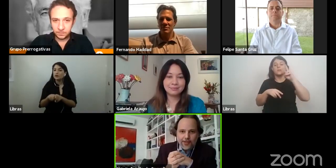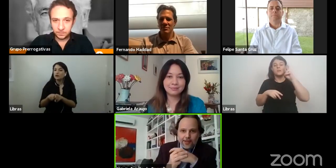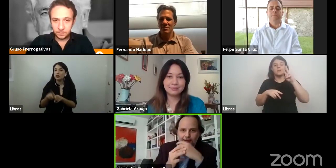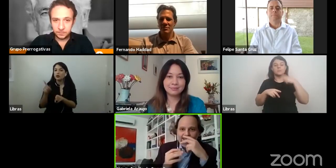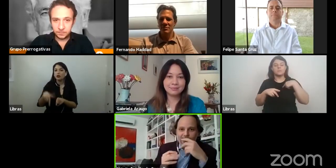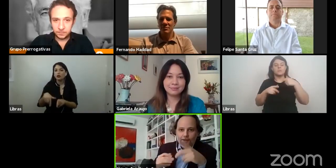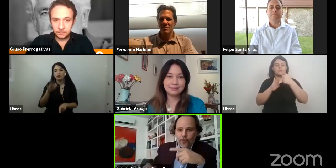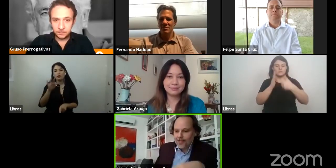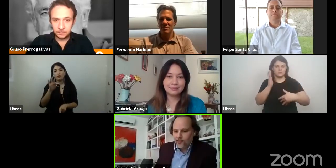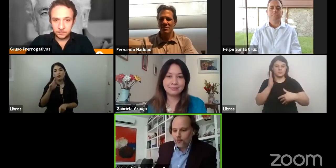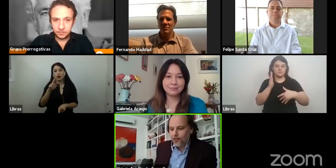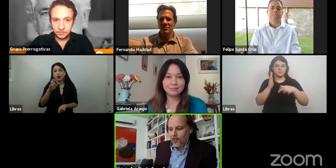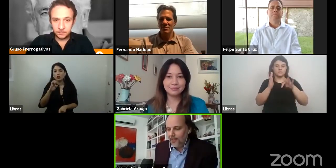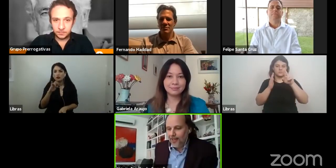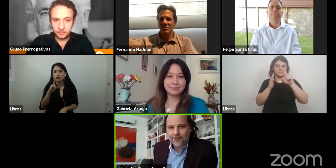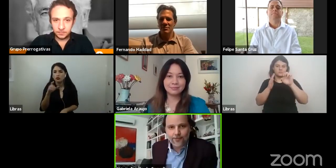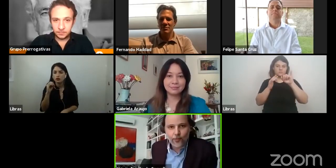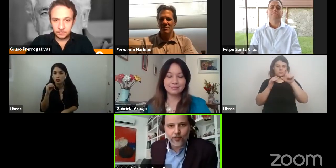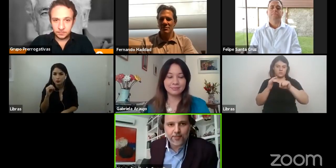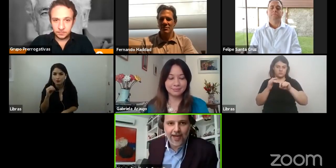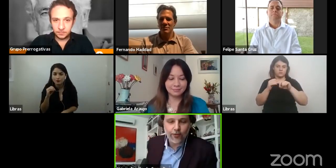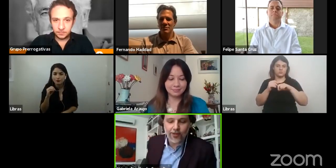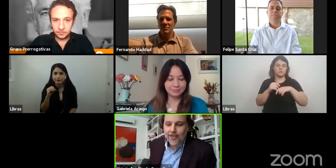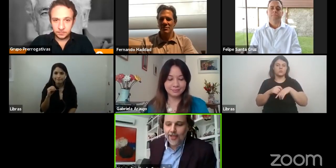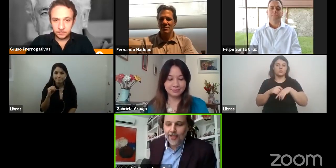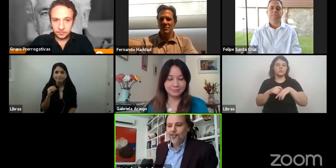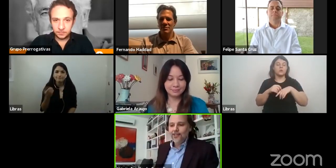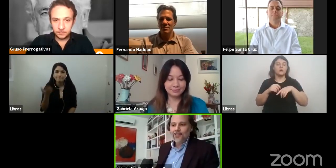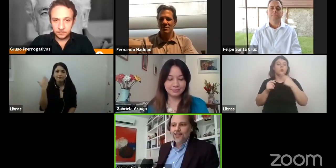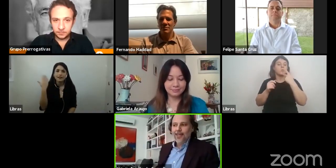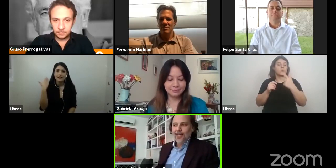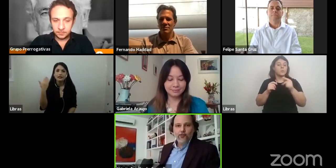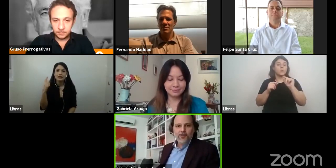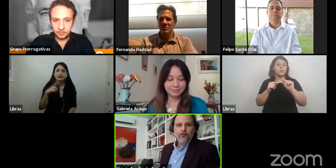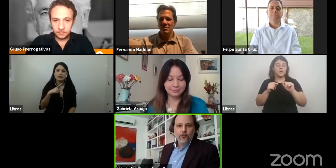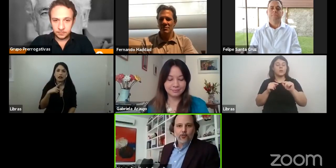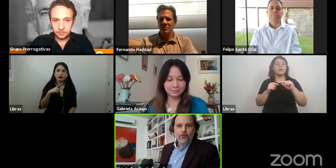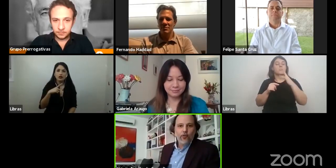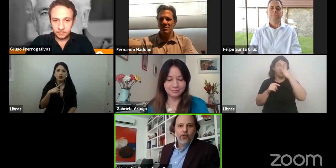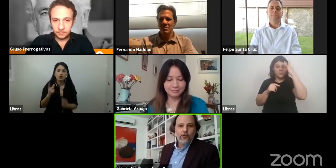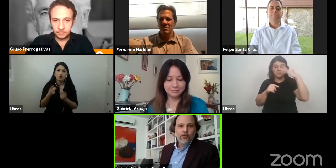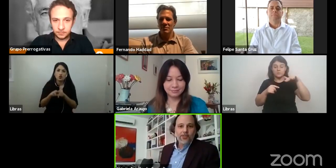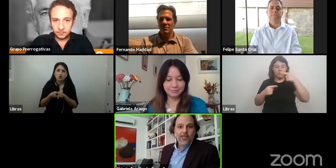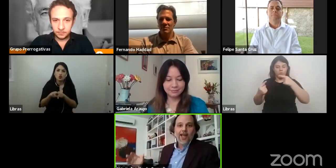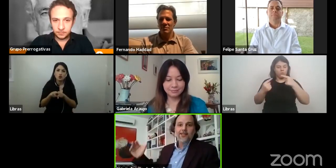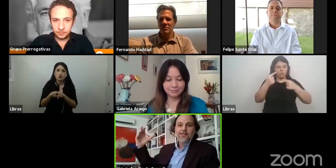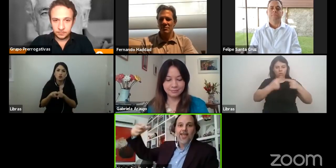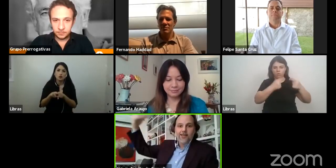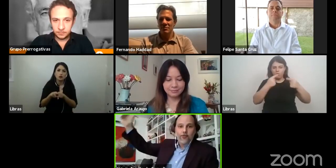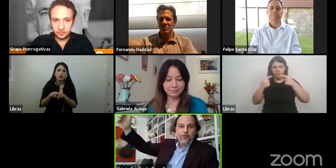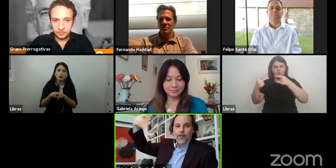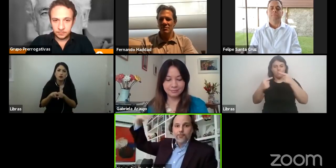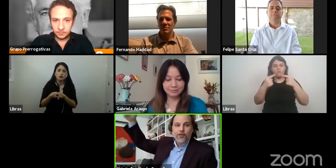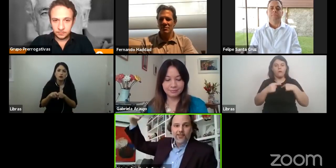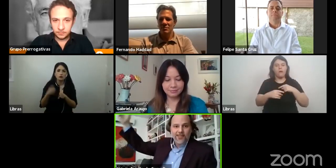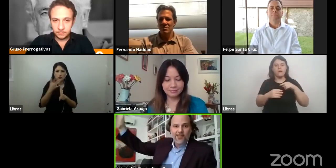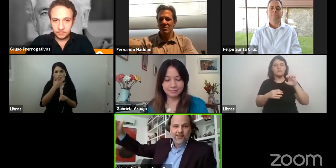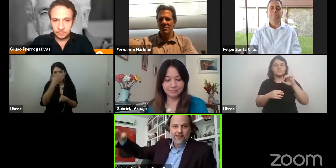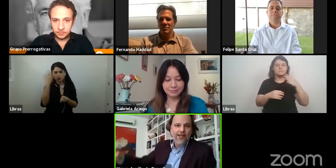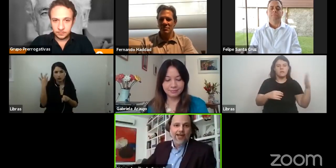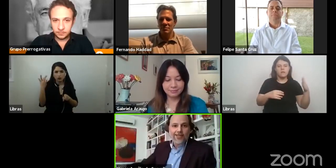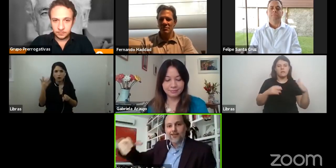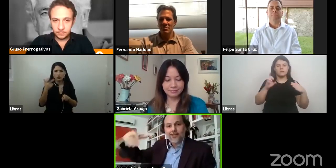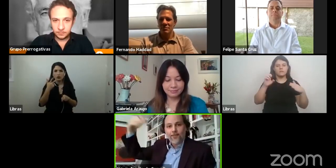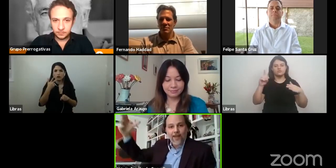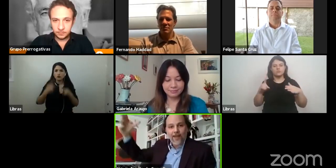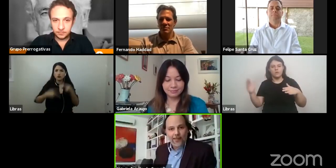Freixo, né, que teve com Haddad num programa, aliás, muito inspirador, que diz que as pessoas estão discutindo muito que a esquerda, os campos